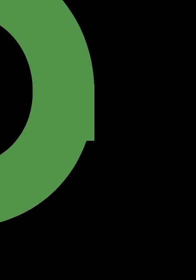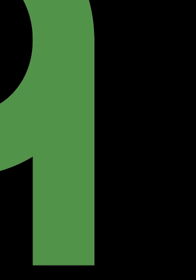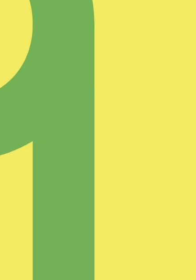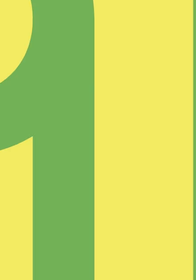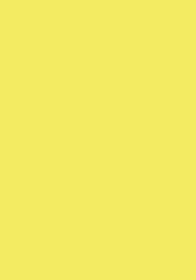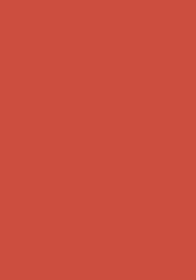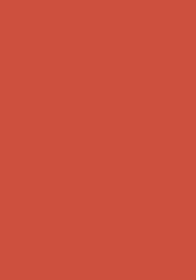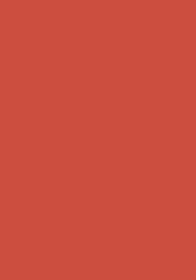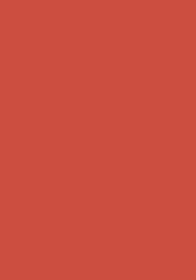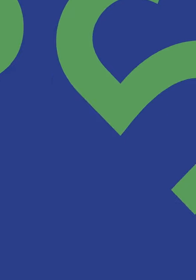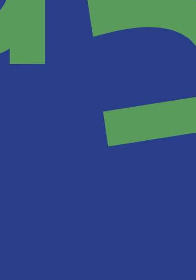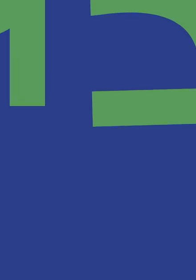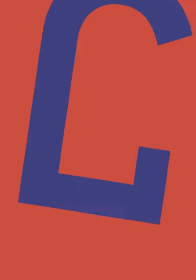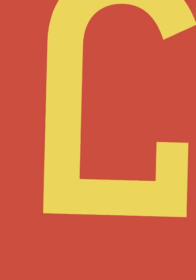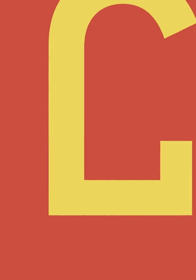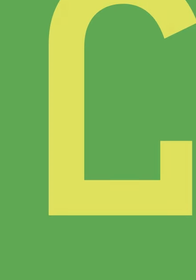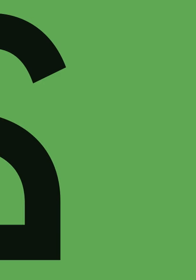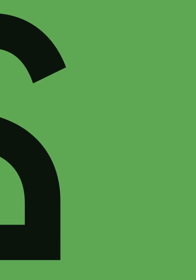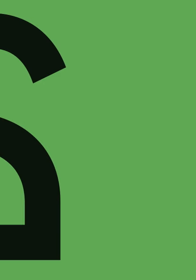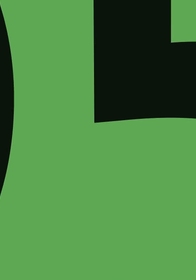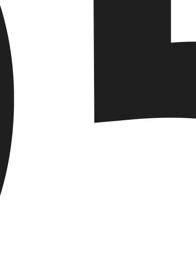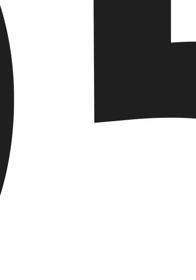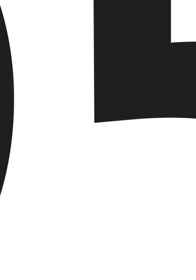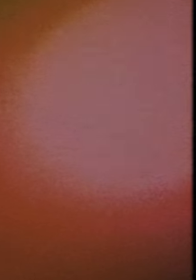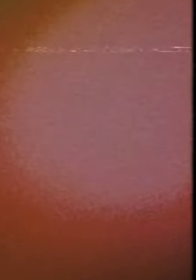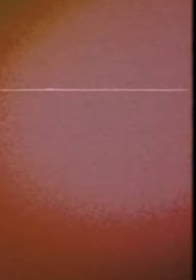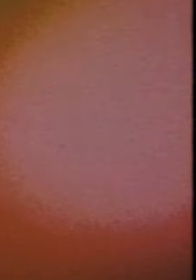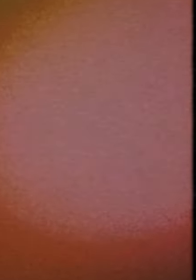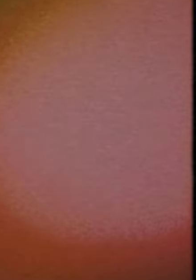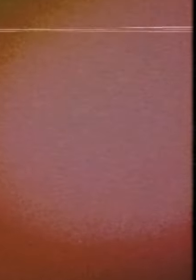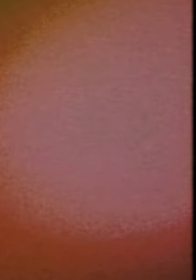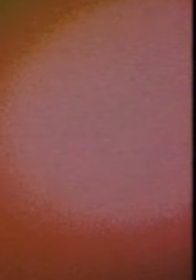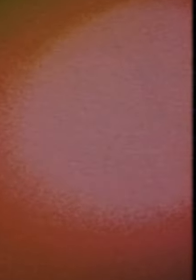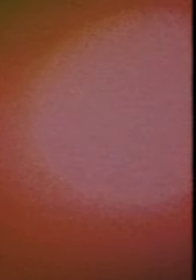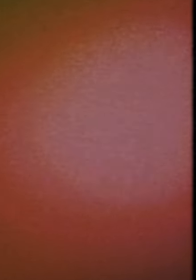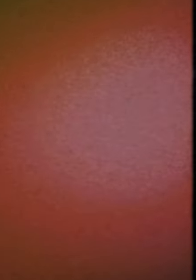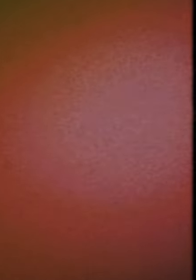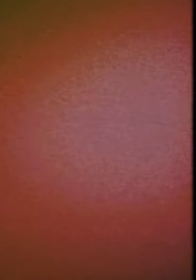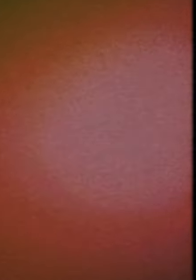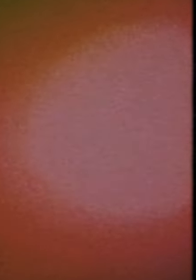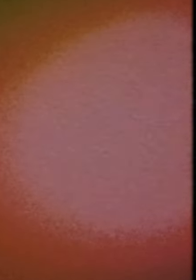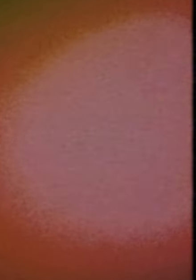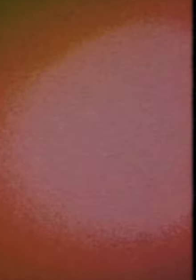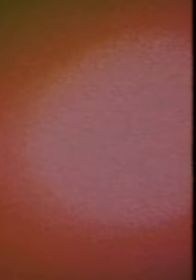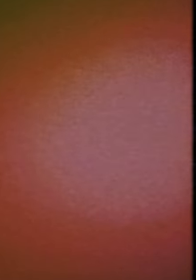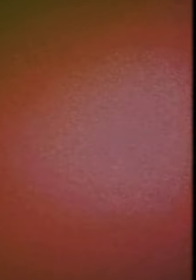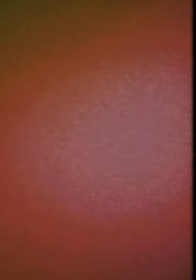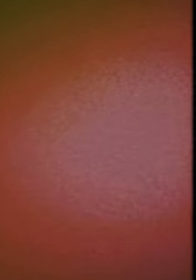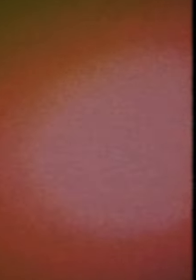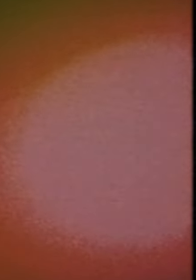dedé com dedé, e dedé com dedé. Dedé com dedé, e dedé com dedé, e dedé com dedé, e dedé com dedé.